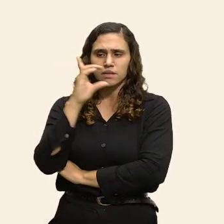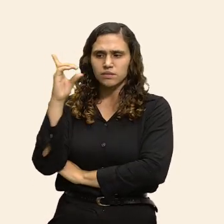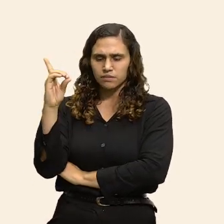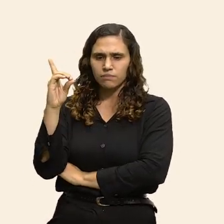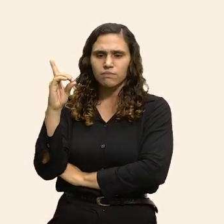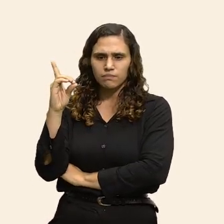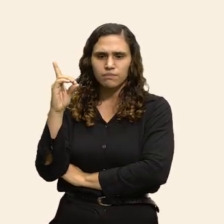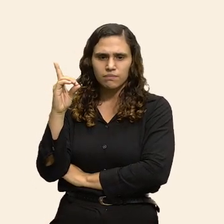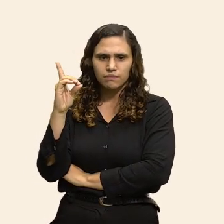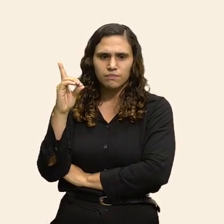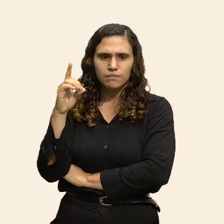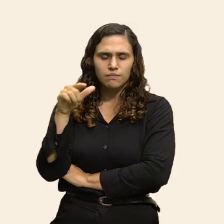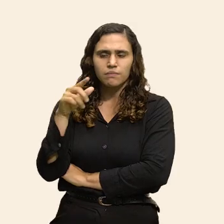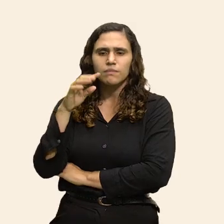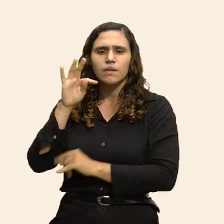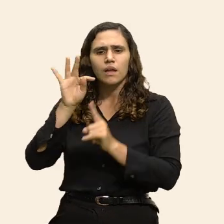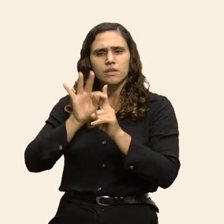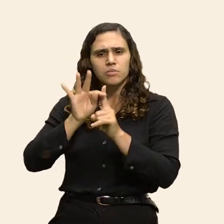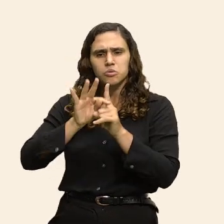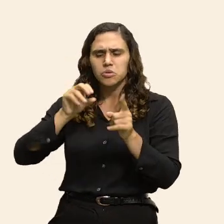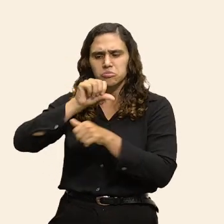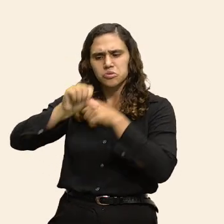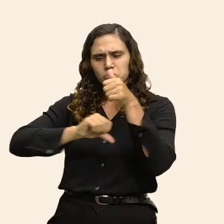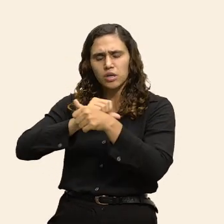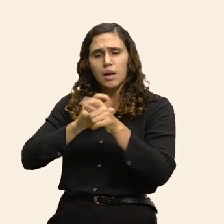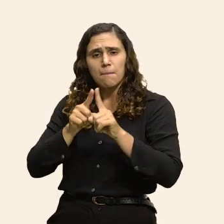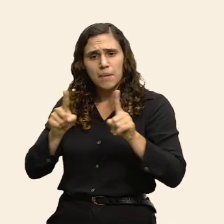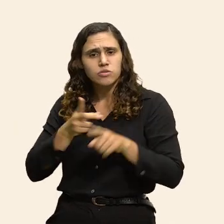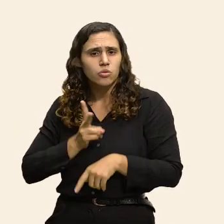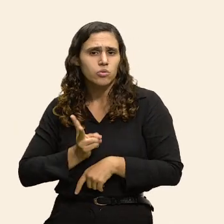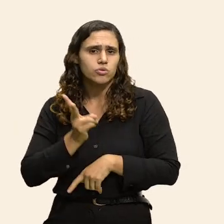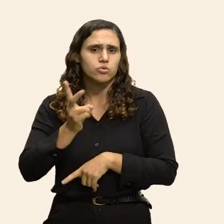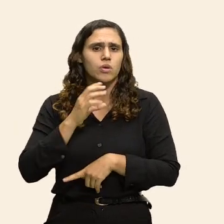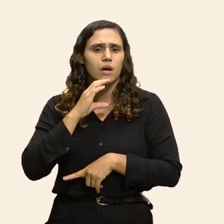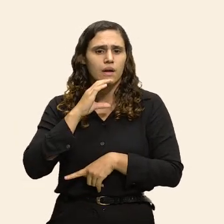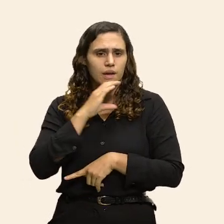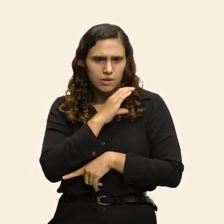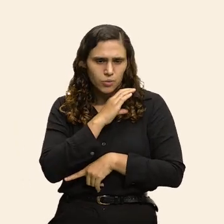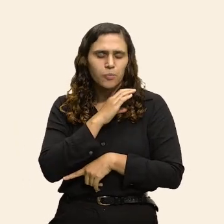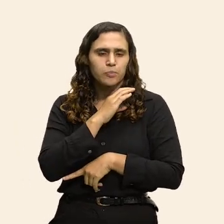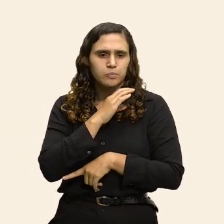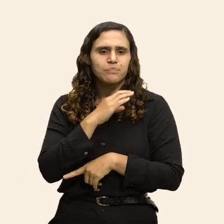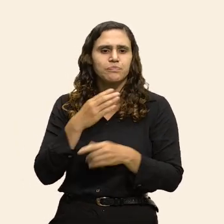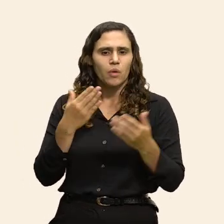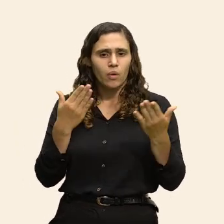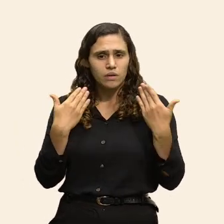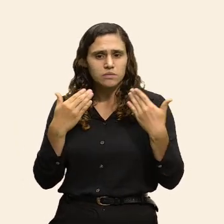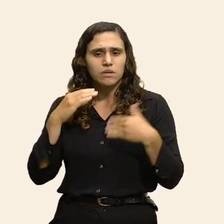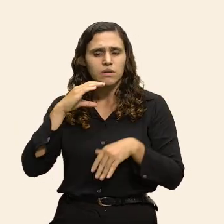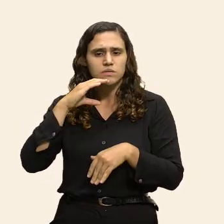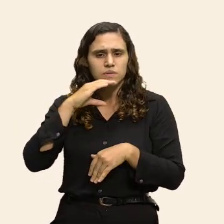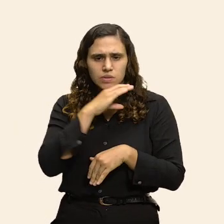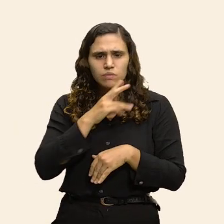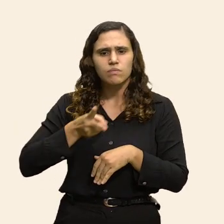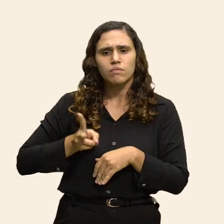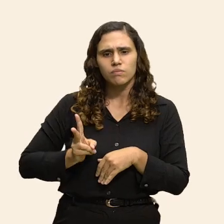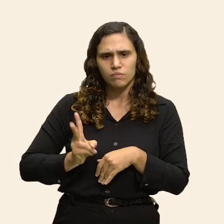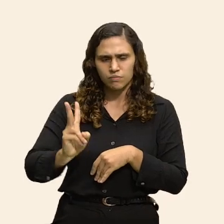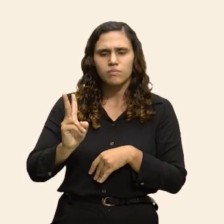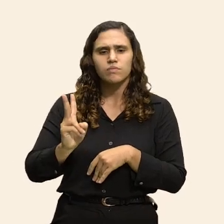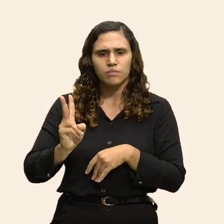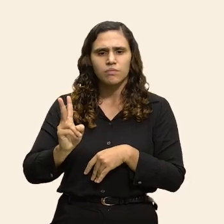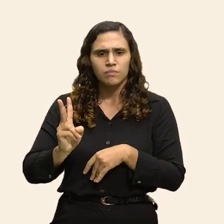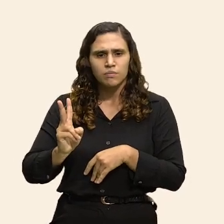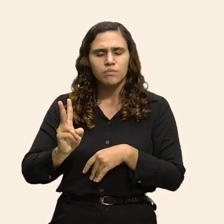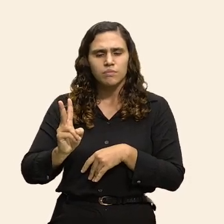onde a temperatura não muda, mas eu continuo fornecendo calor, a gente diz que nós estamos fornecendo um calor que vai mudar o estado físico da matéria, ou seja, um